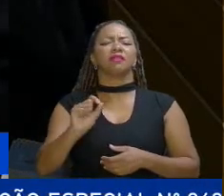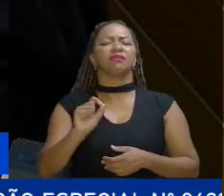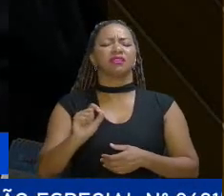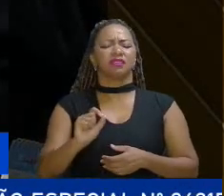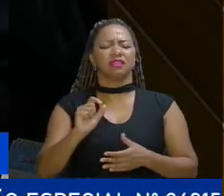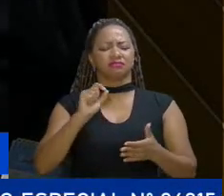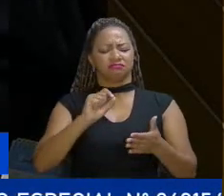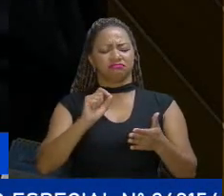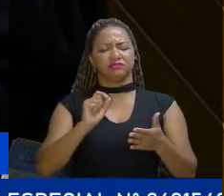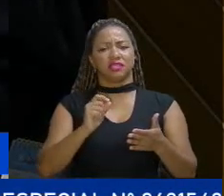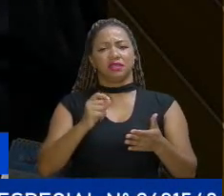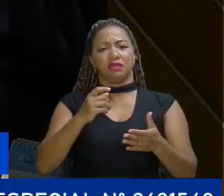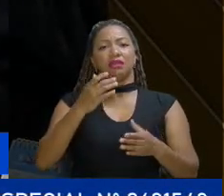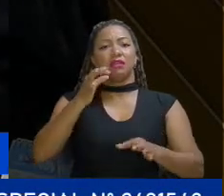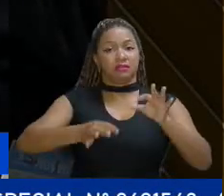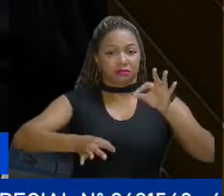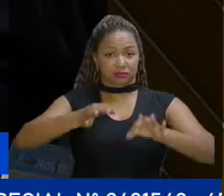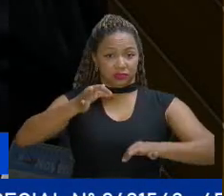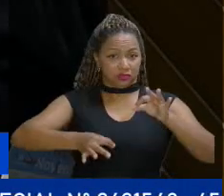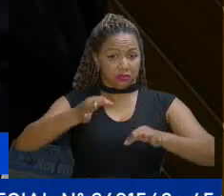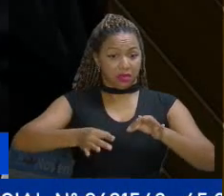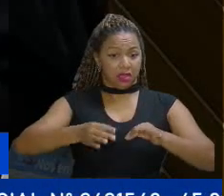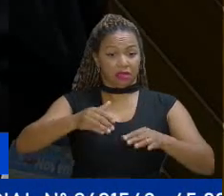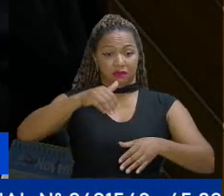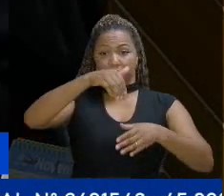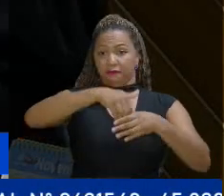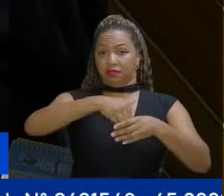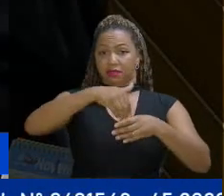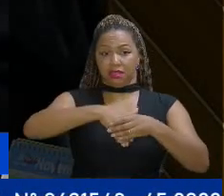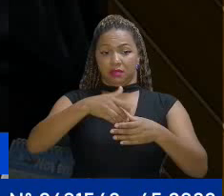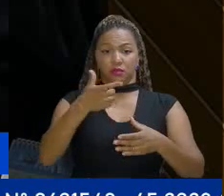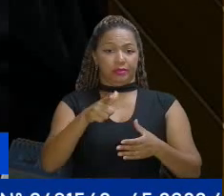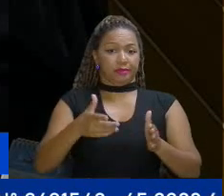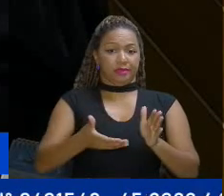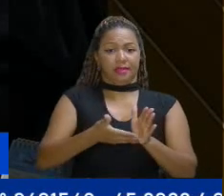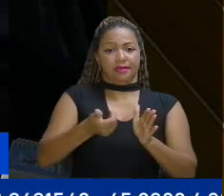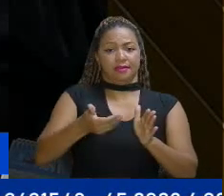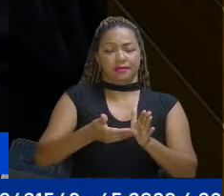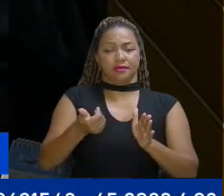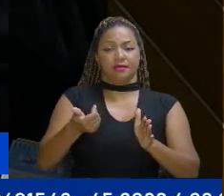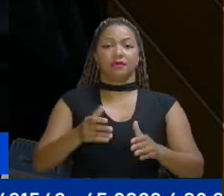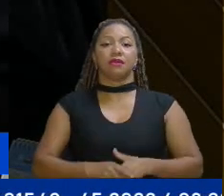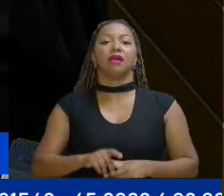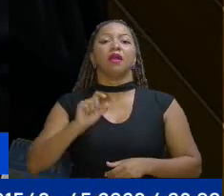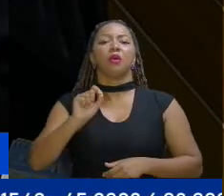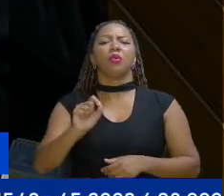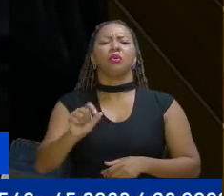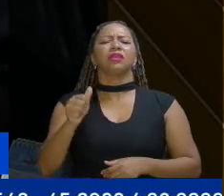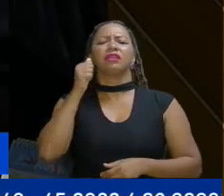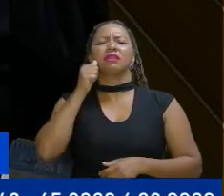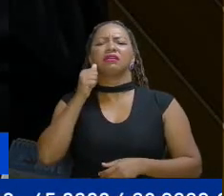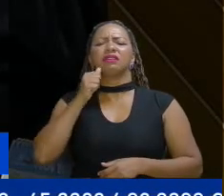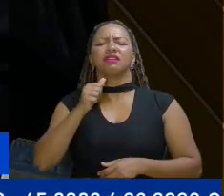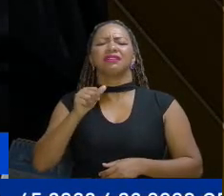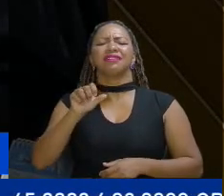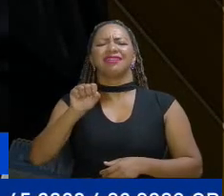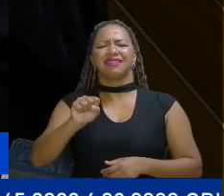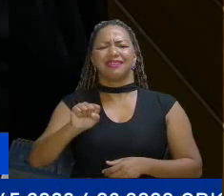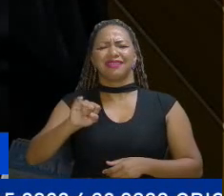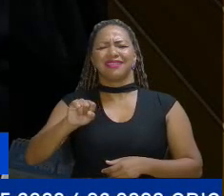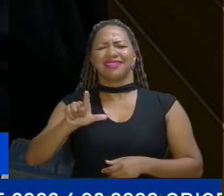aqui foi votado, foi julgado, não há omissão. O que a Silvia tem aqui é uma mera